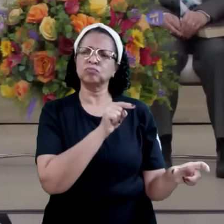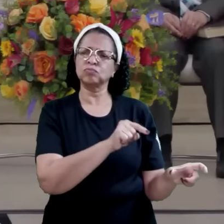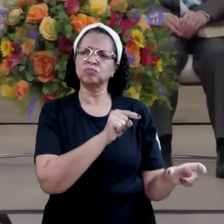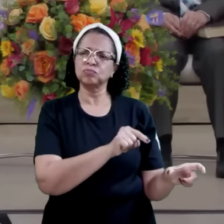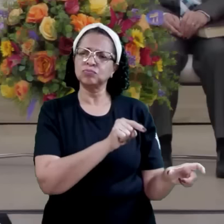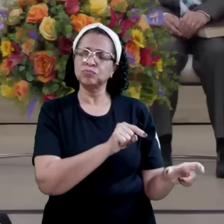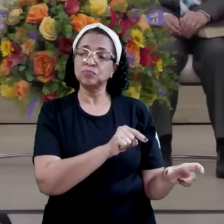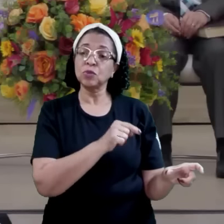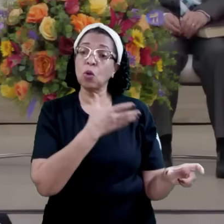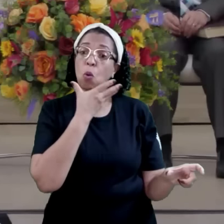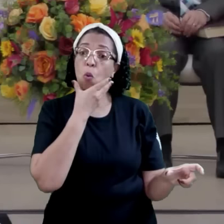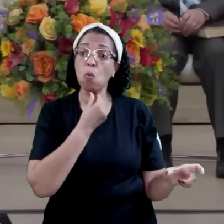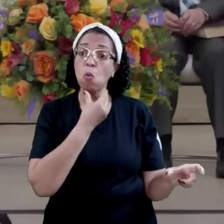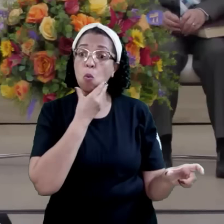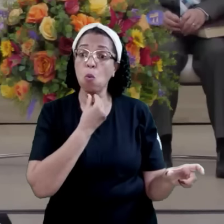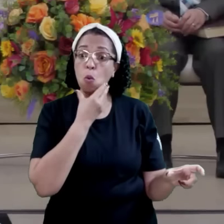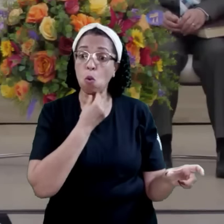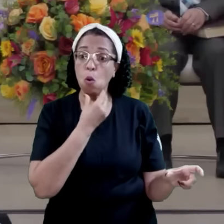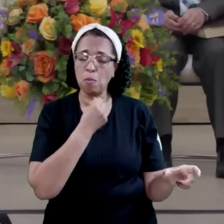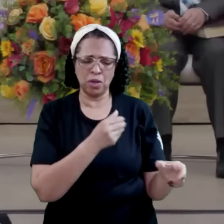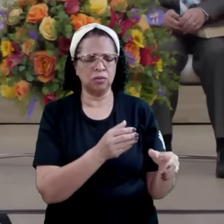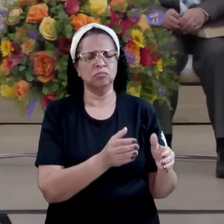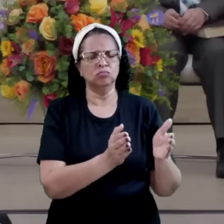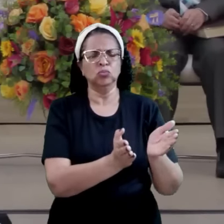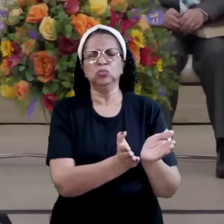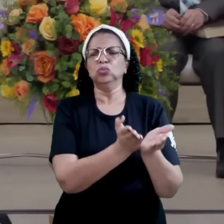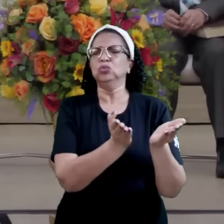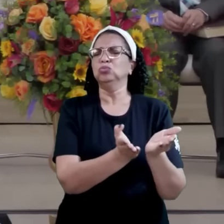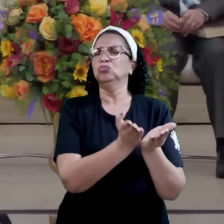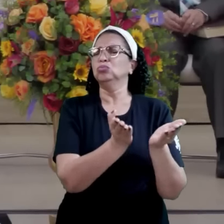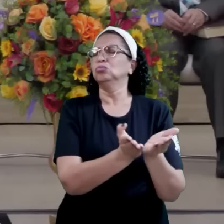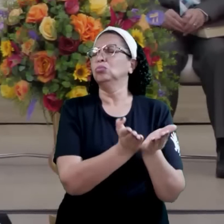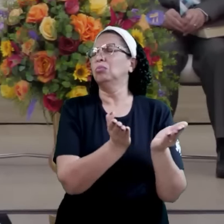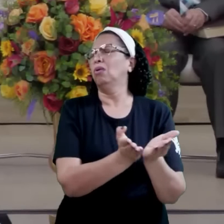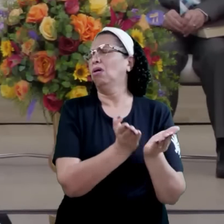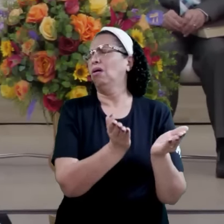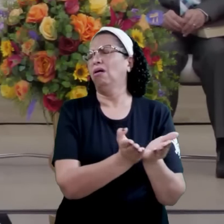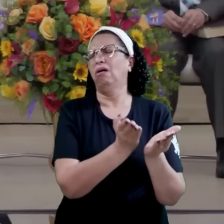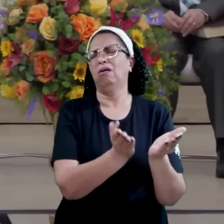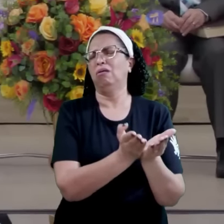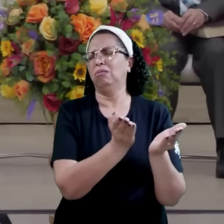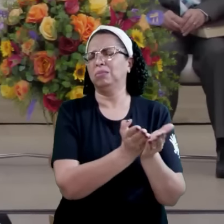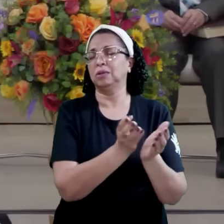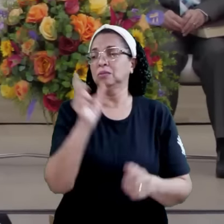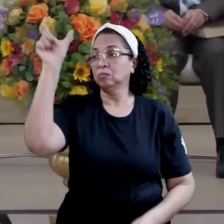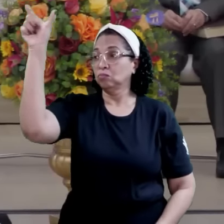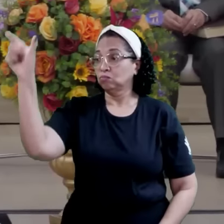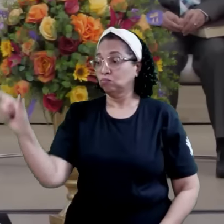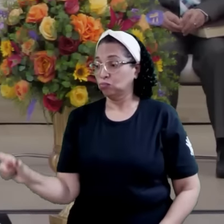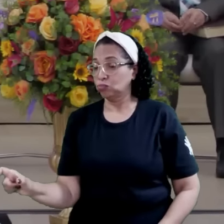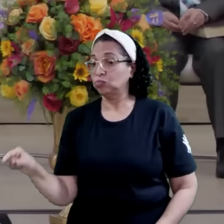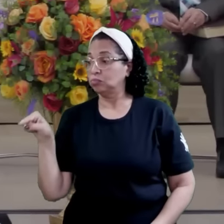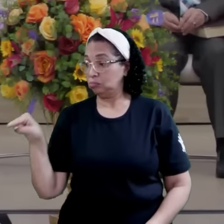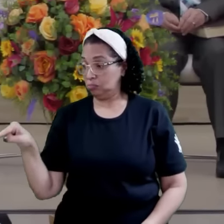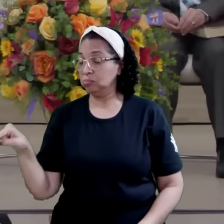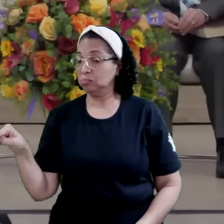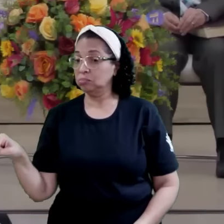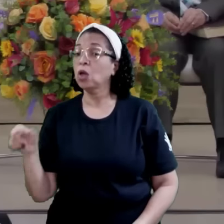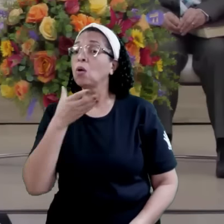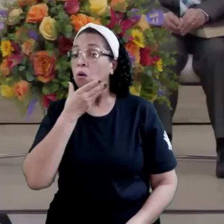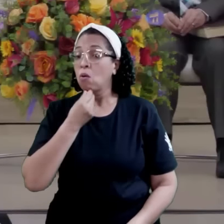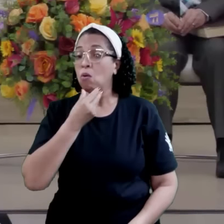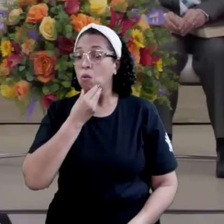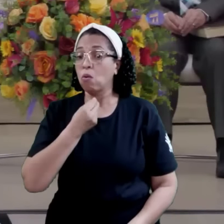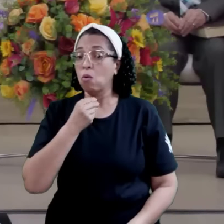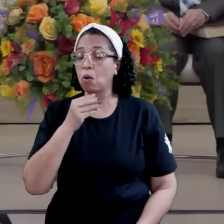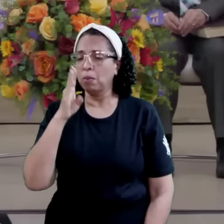verdade são o que eu quero enfatizar não é só os dois personagens mas também o que acontece em uma na mesma cidade o que Deus